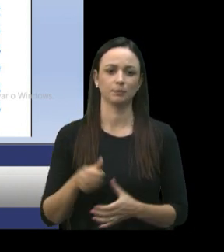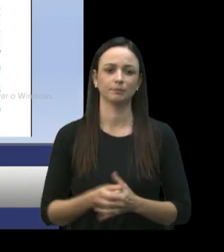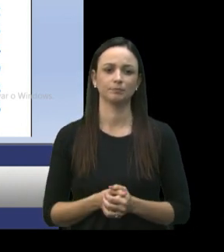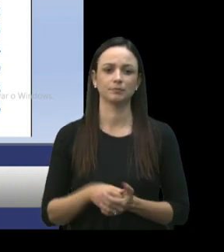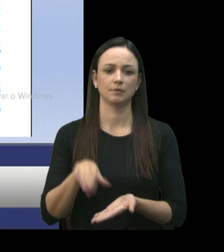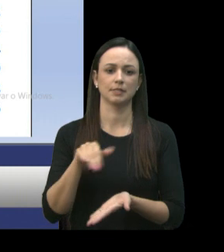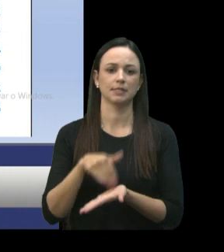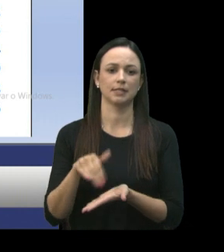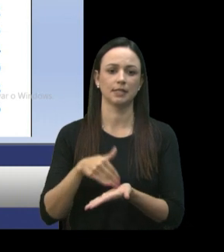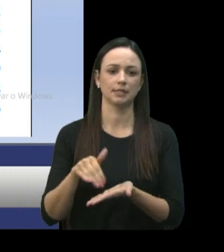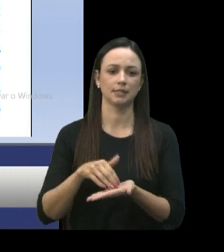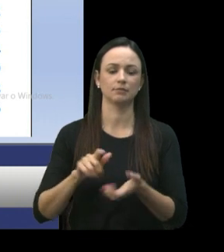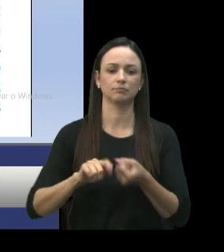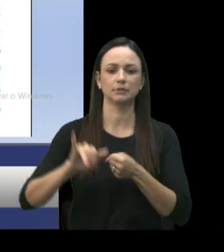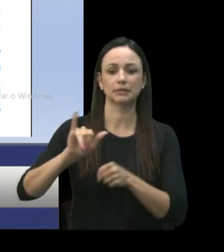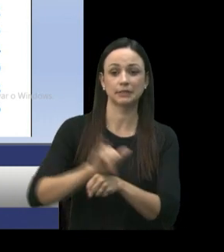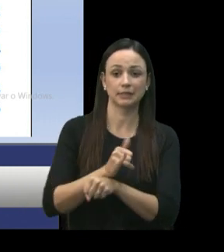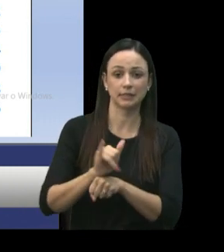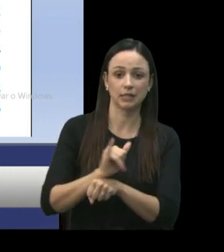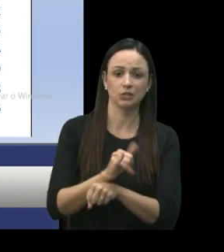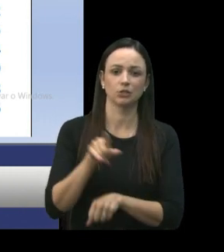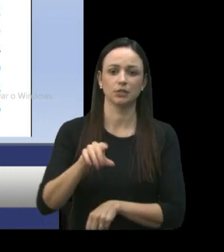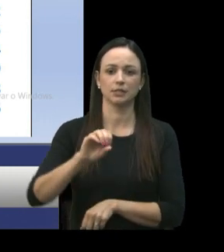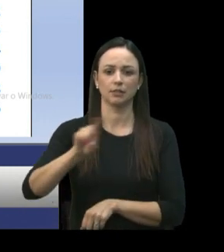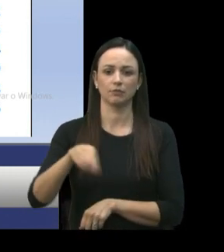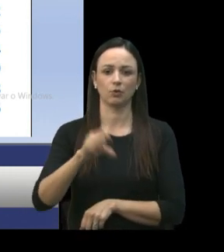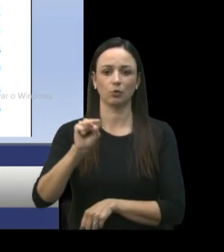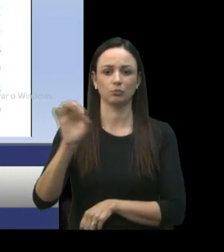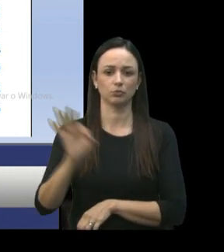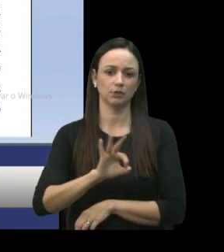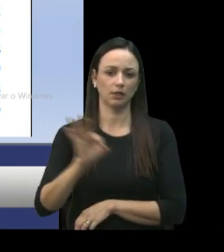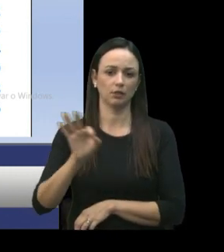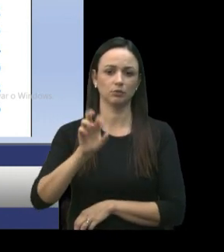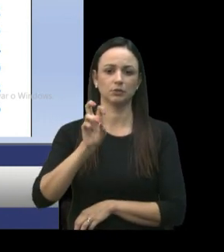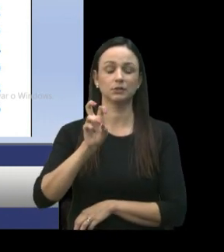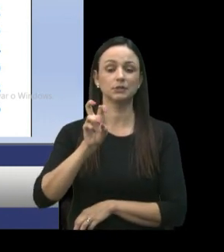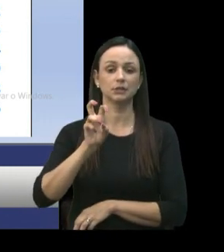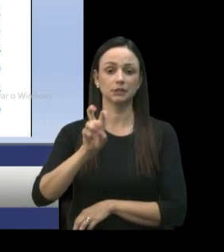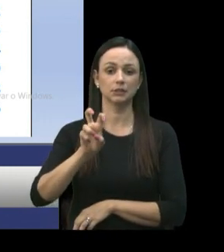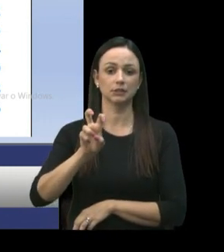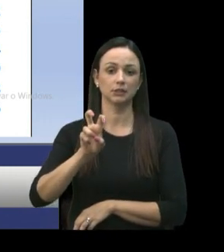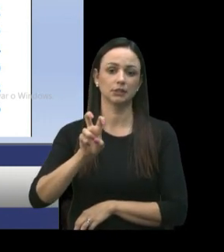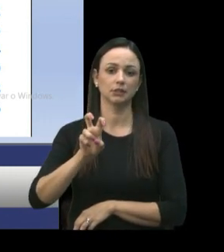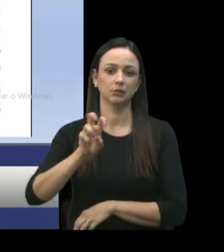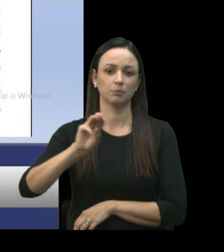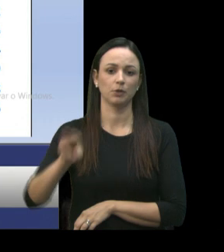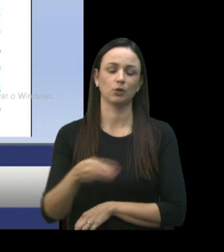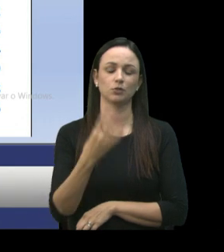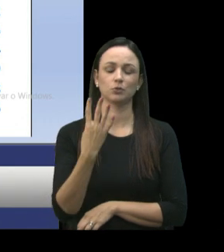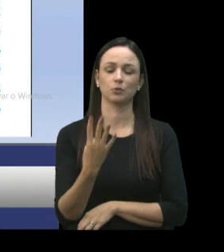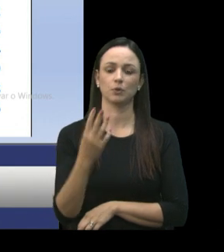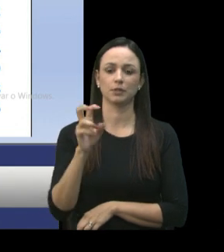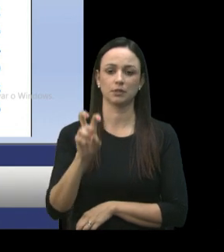R$6.156.000. Gestão Estratégica, 0,8%, que corresponde a